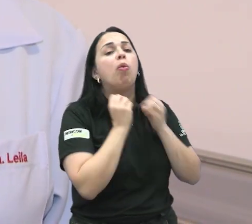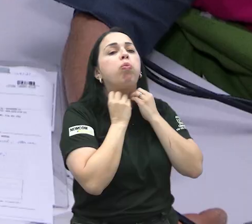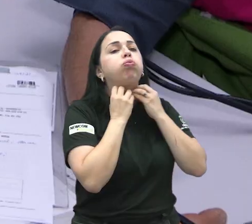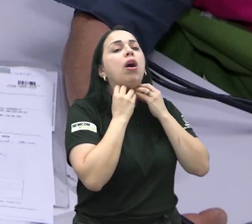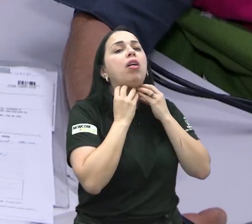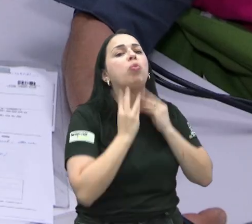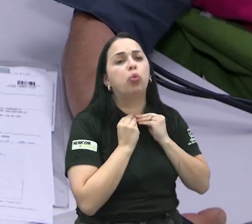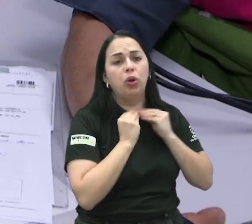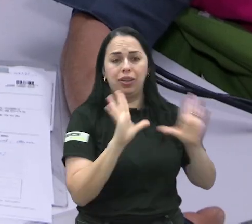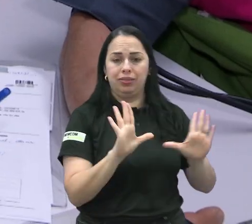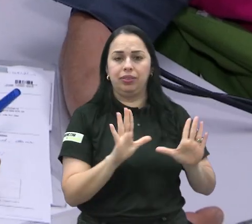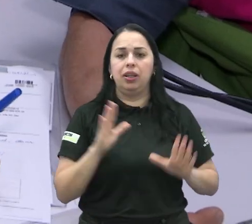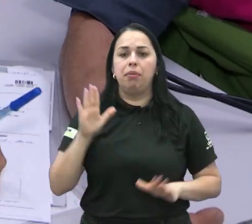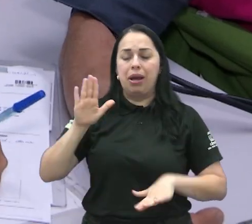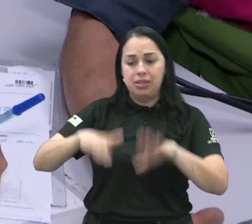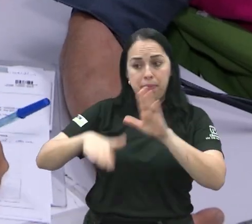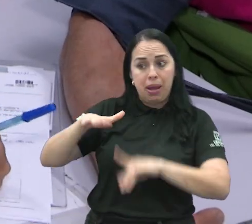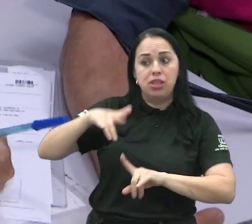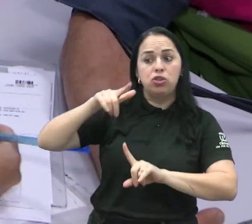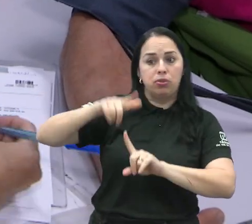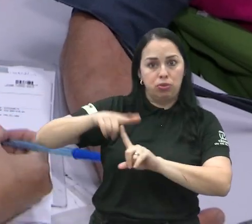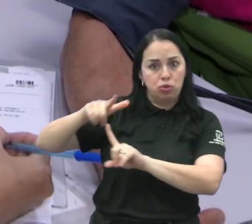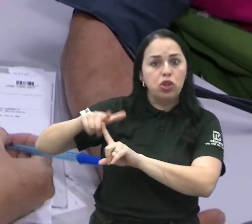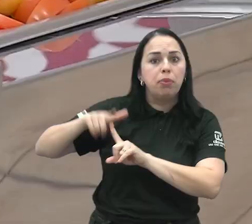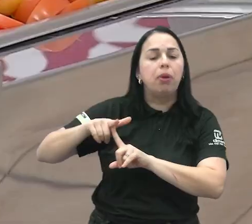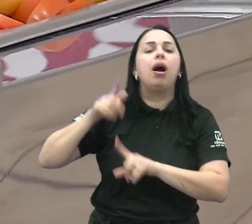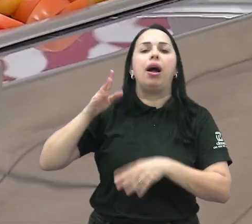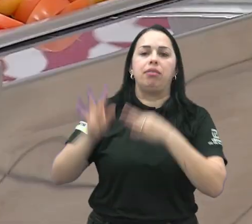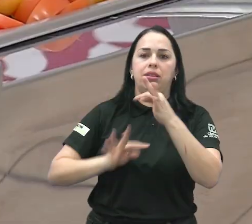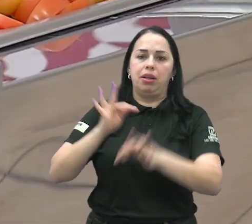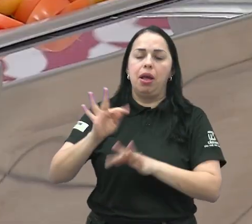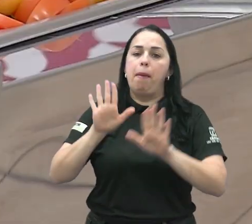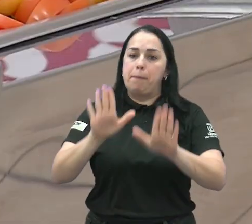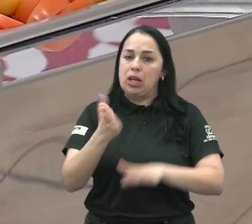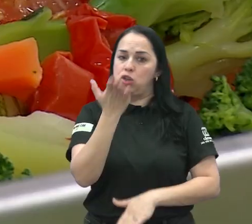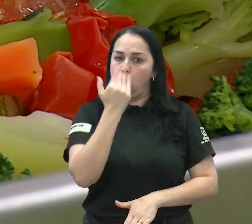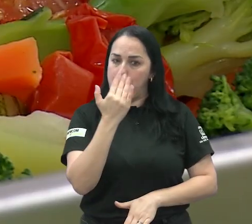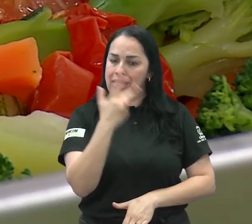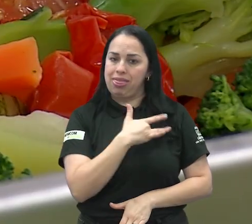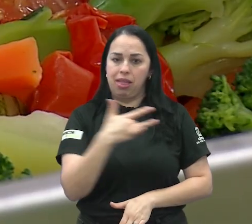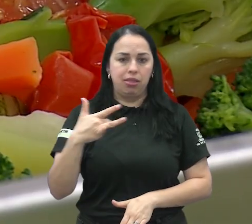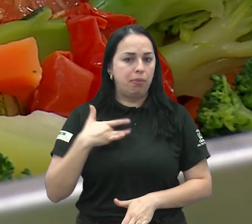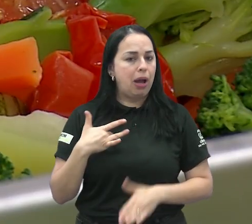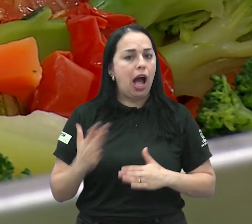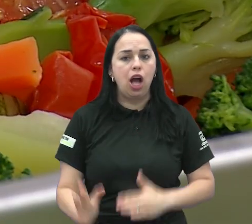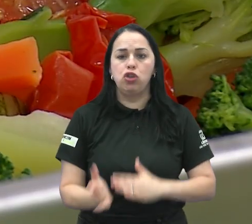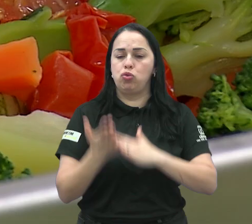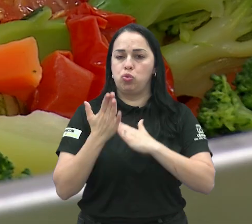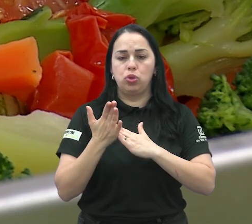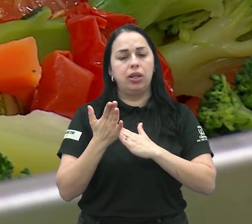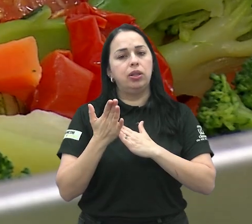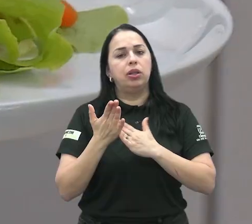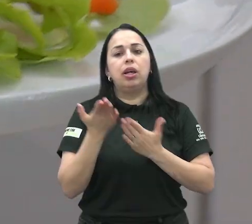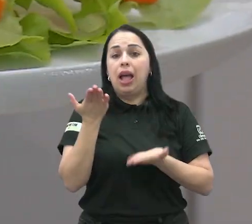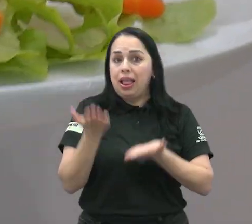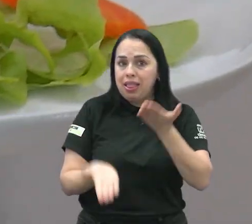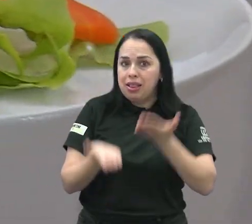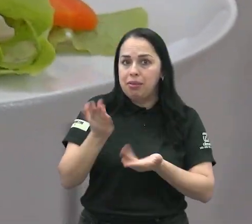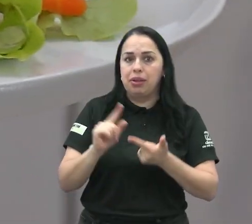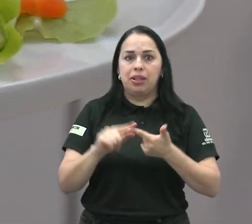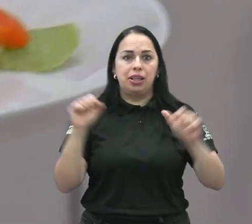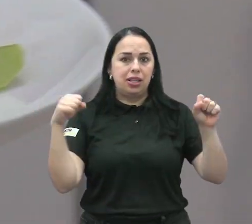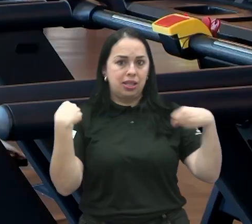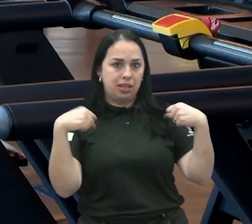infeccioso. O tratamento varia de acordo com o tipo de linfoma, mas uma coisa é certa, hábitos saudáveis fazem toda a diferença.